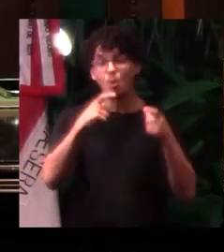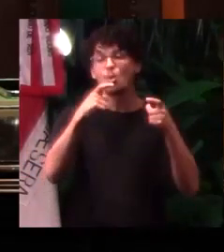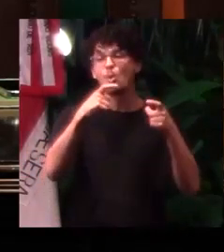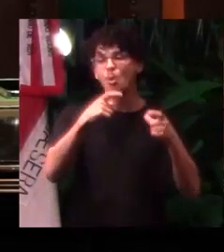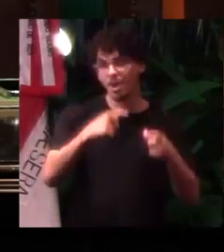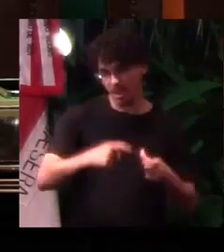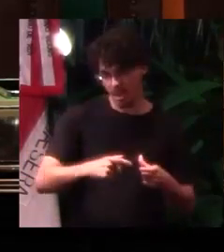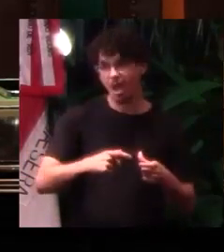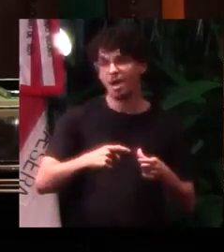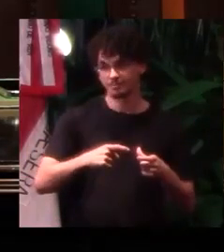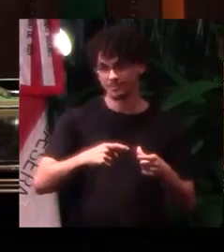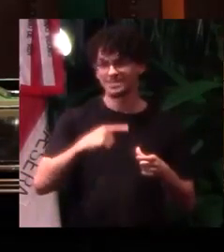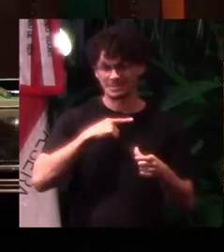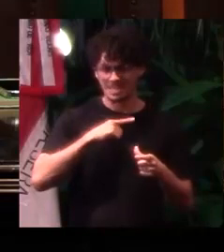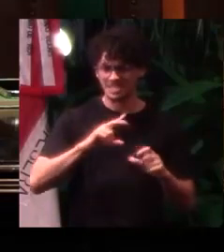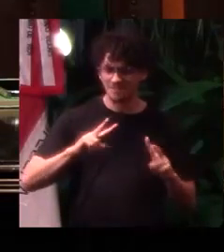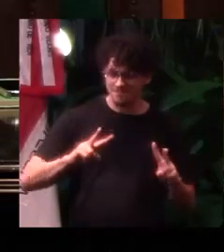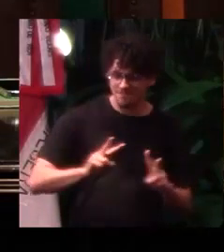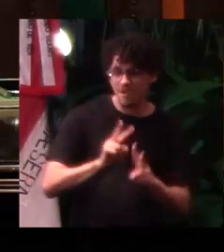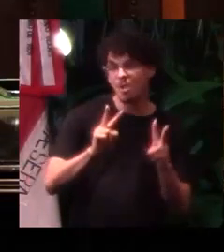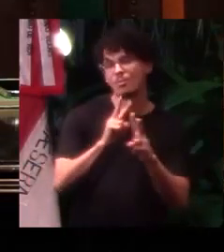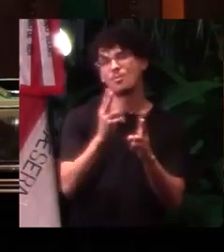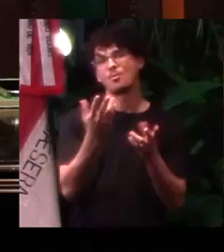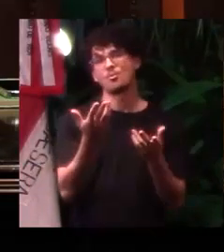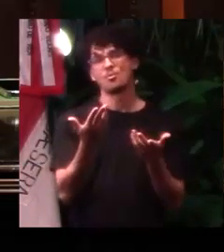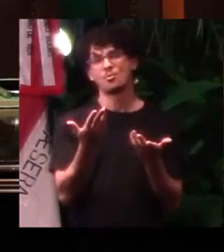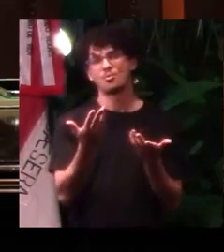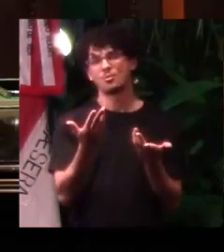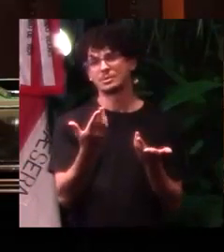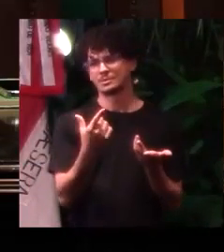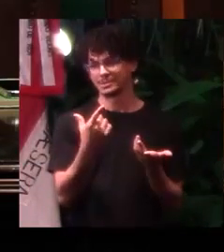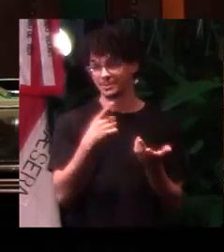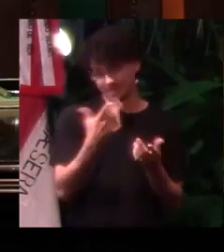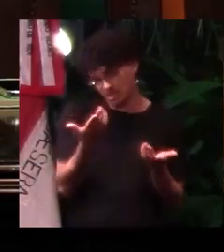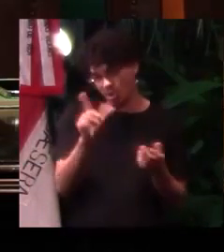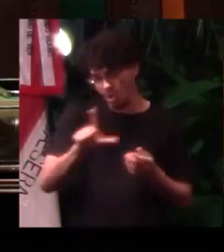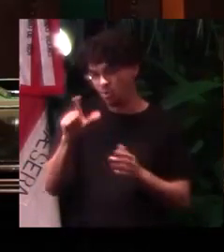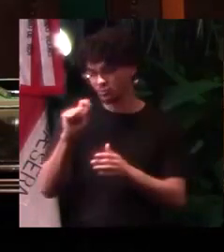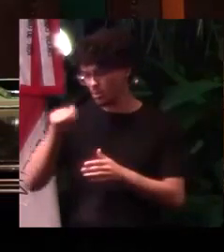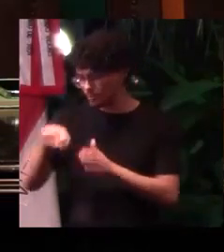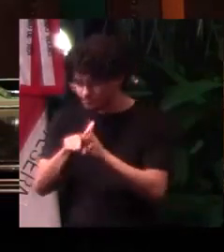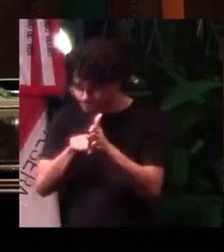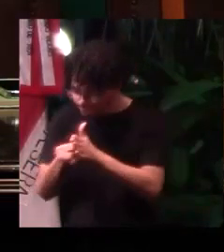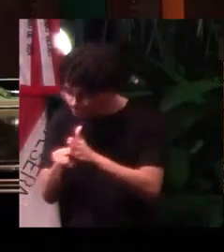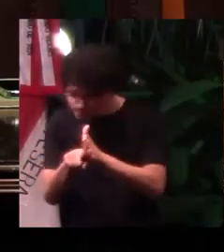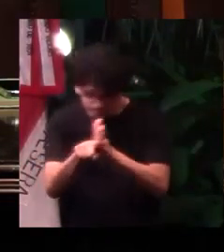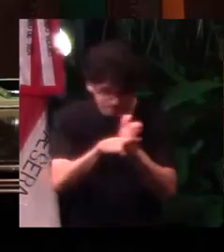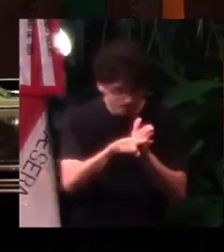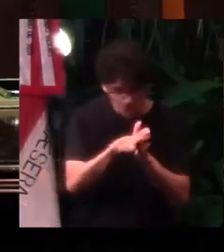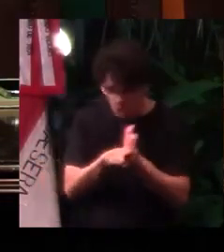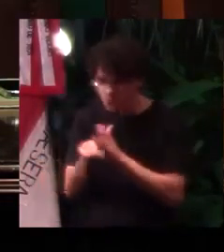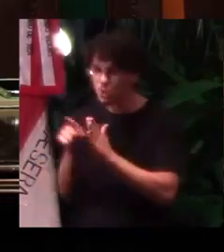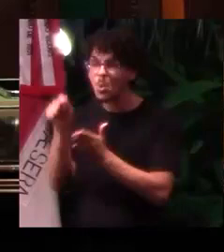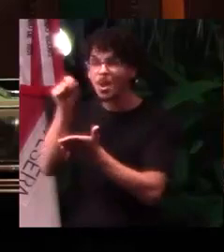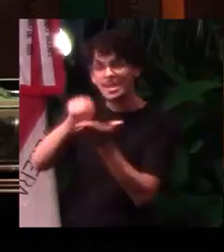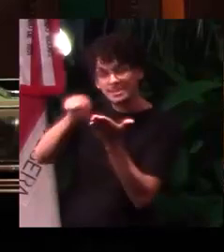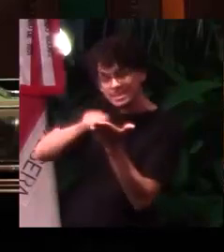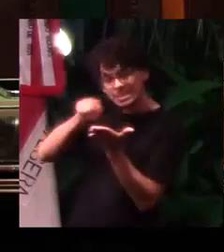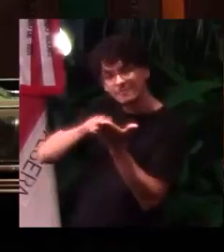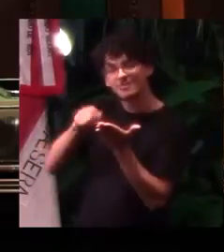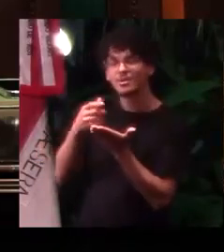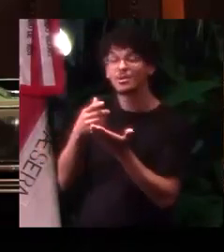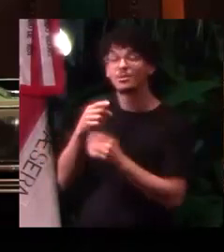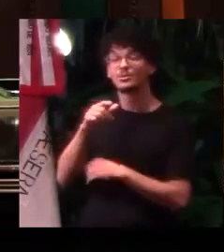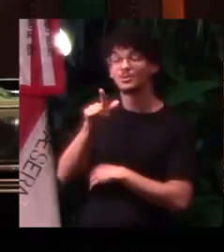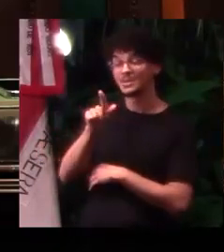todo o horizonte de valores, né, que ele investigou, inclusive, né, trazia anotações, né, dizem